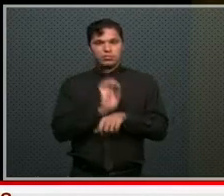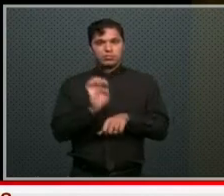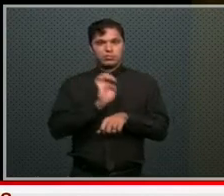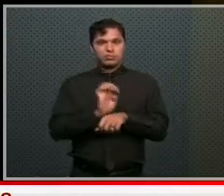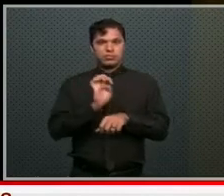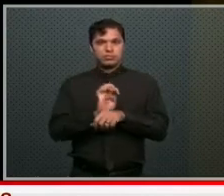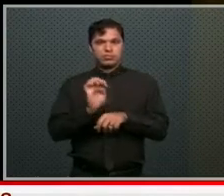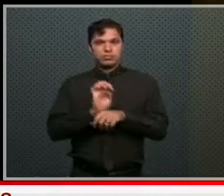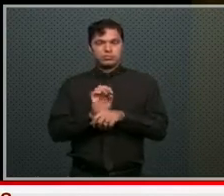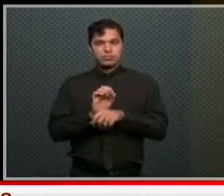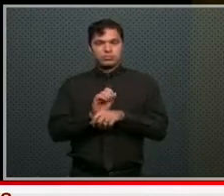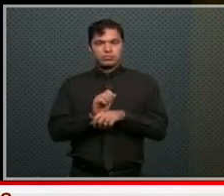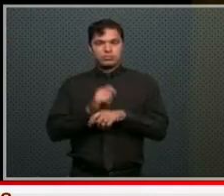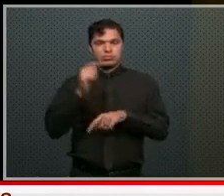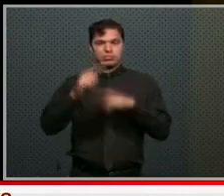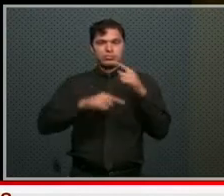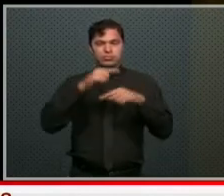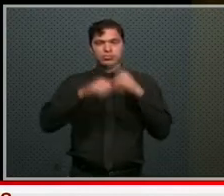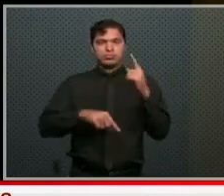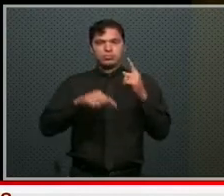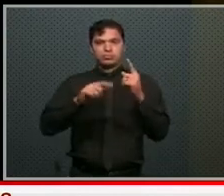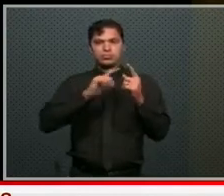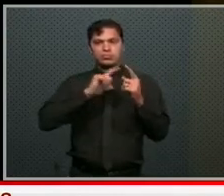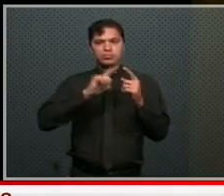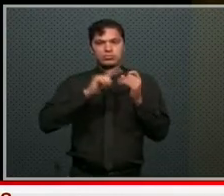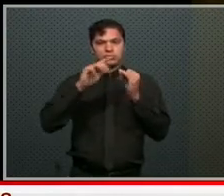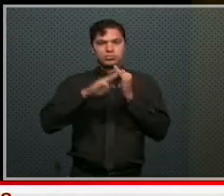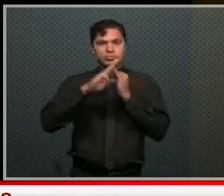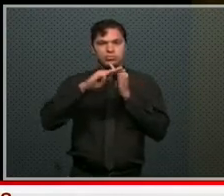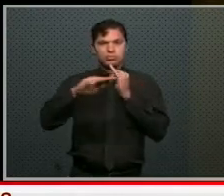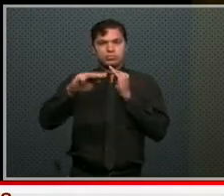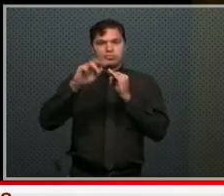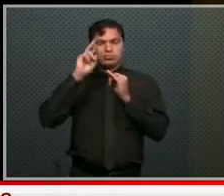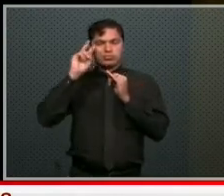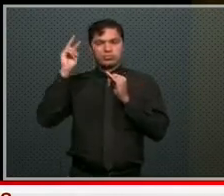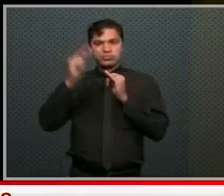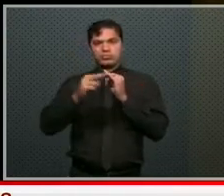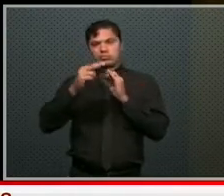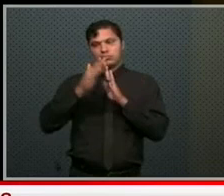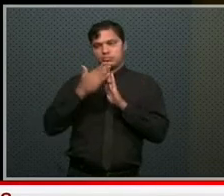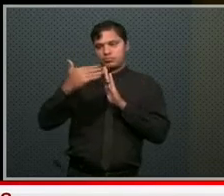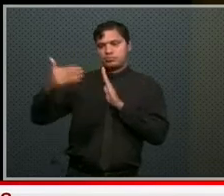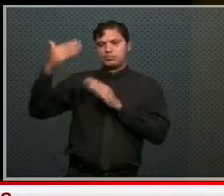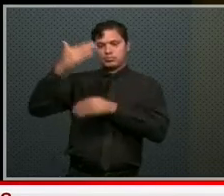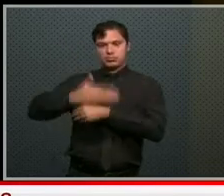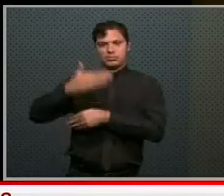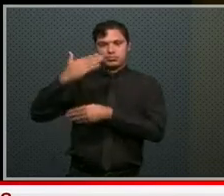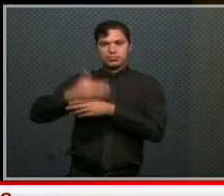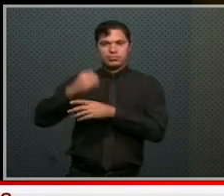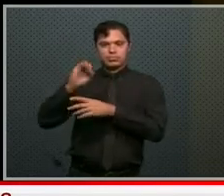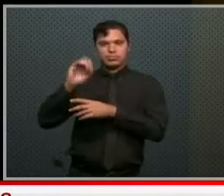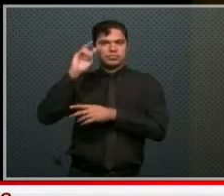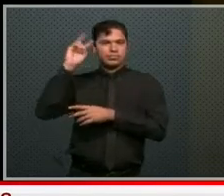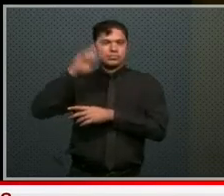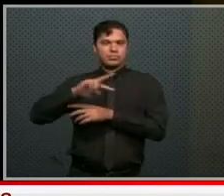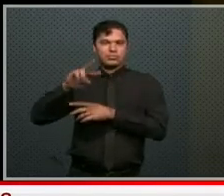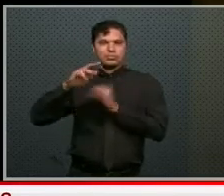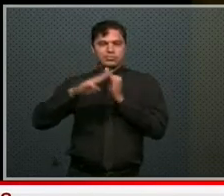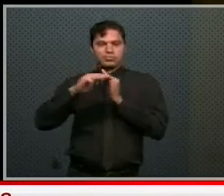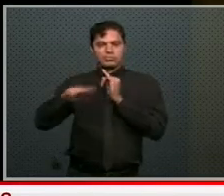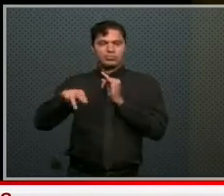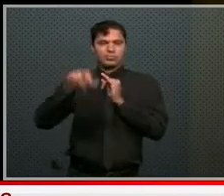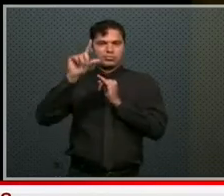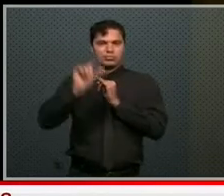com essa potencialidade e tem ali o Marajó daqui não dá para ver por causa daquela parede senão a gente ia ver Marajó com os menor